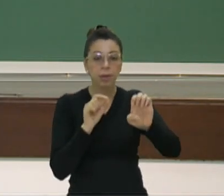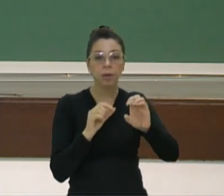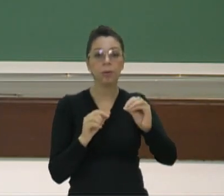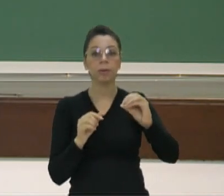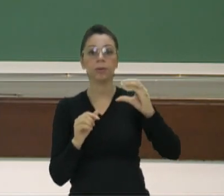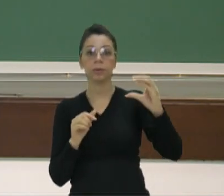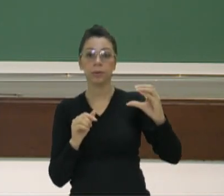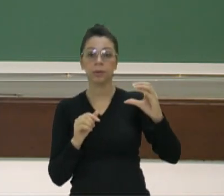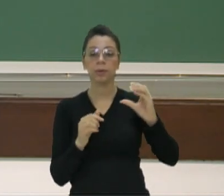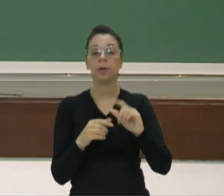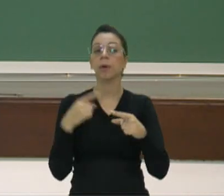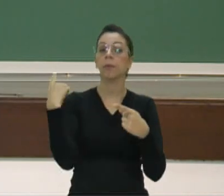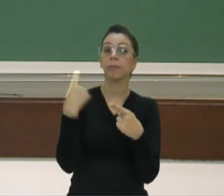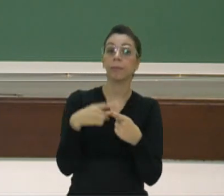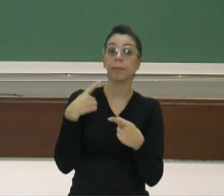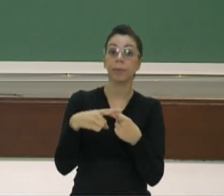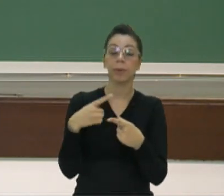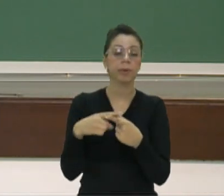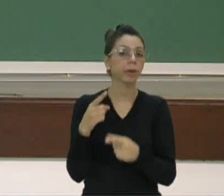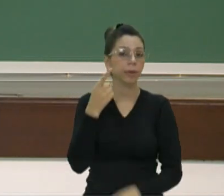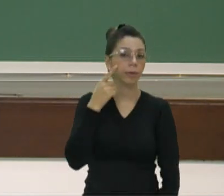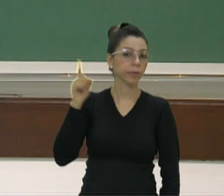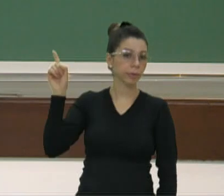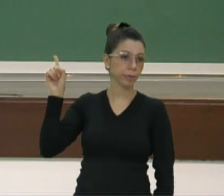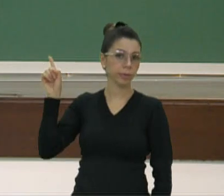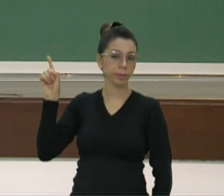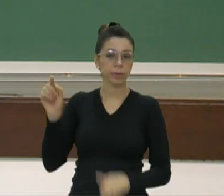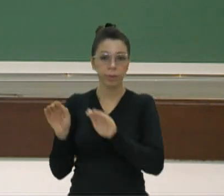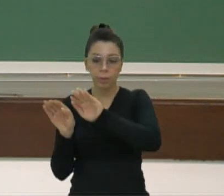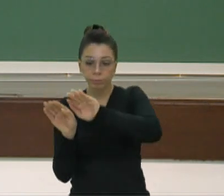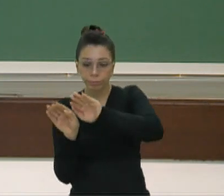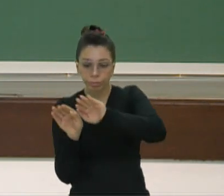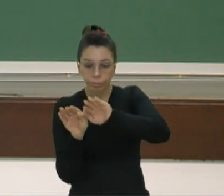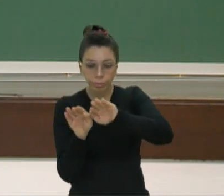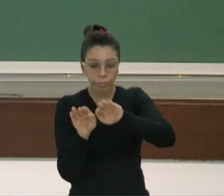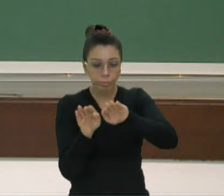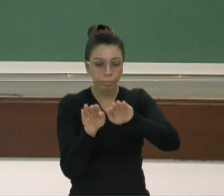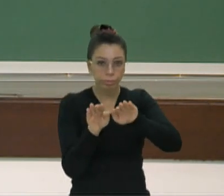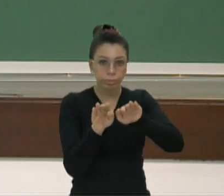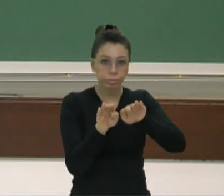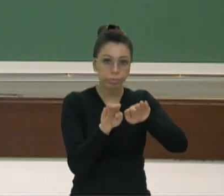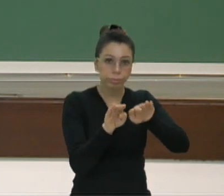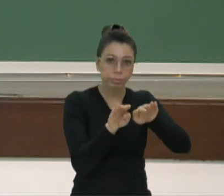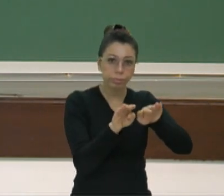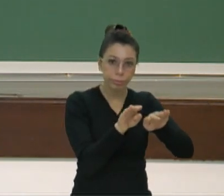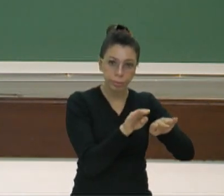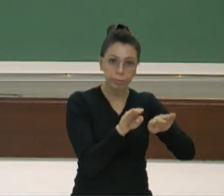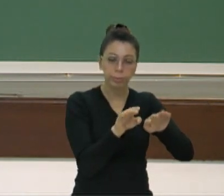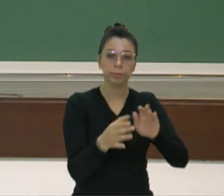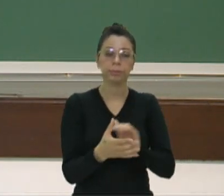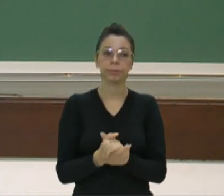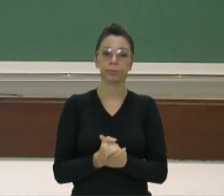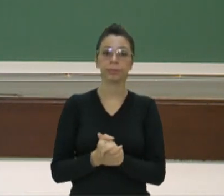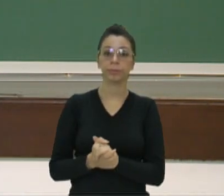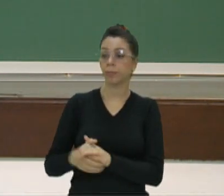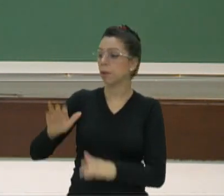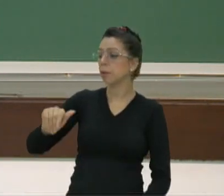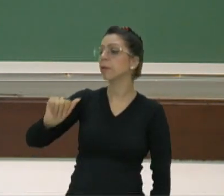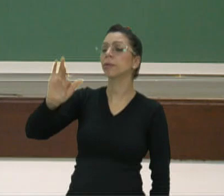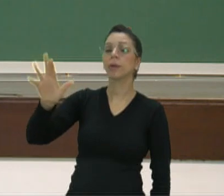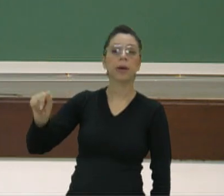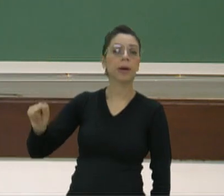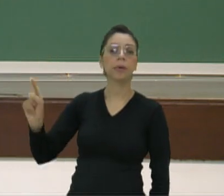continente americano, porque, logicamente, imagine esse bloco de terra sendo tracionado mais para esta região. E na África,